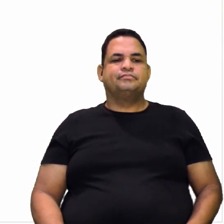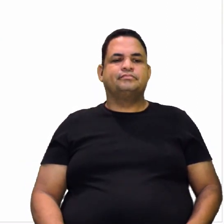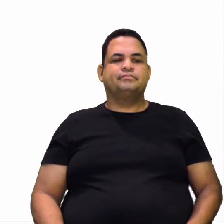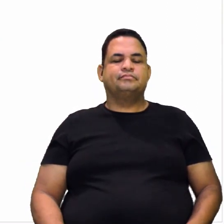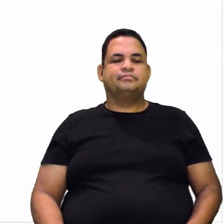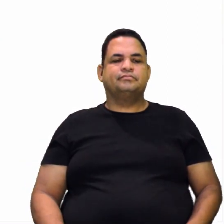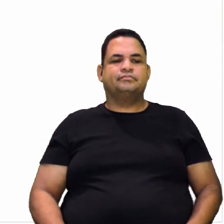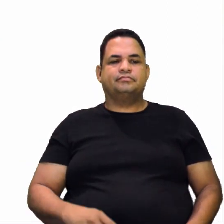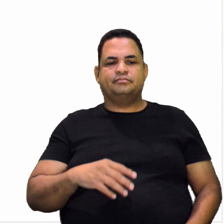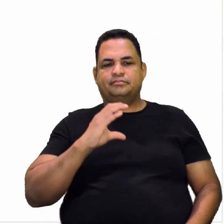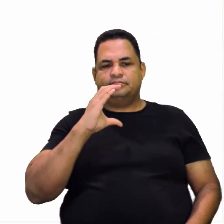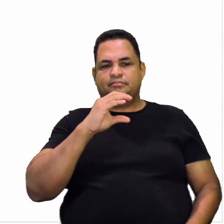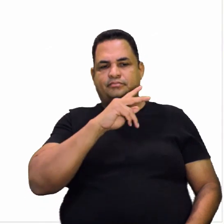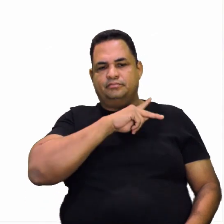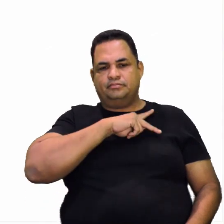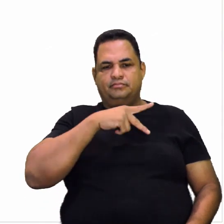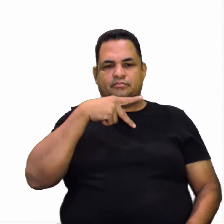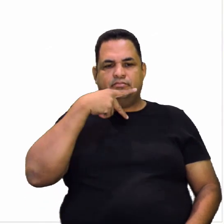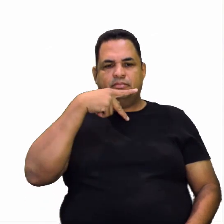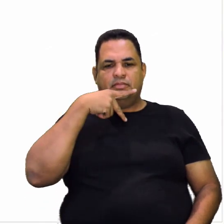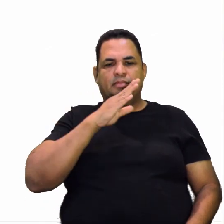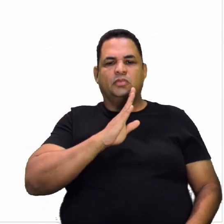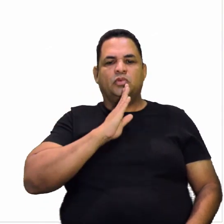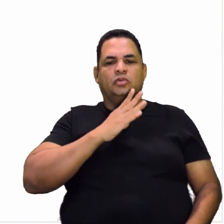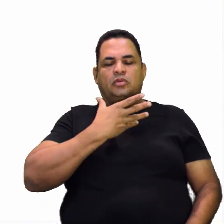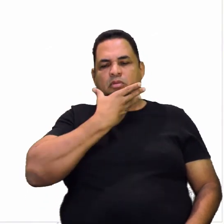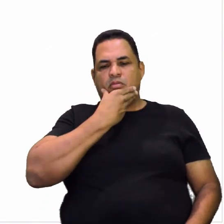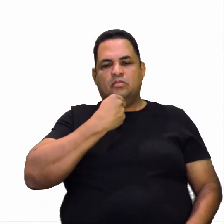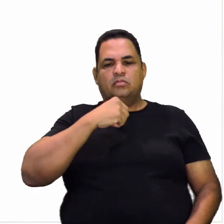C. Platão é conhecido como o pai da filosofia.